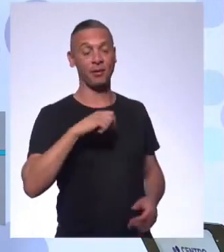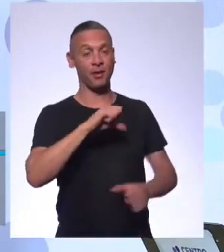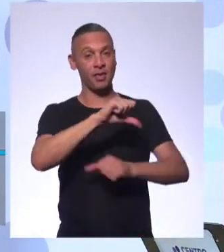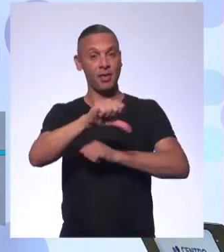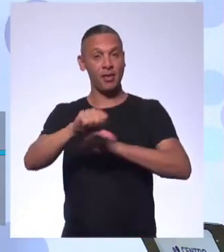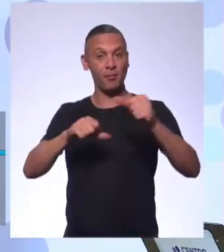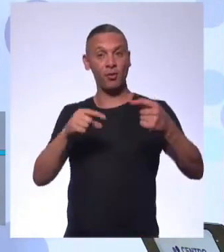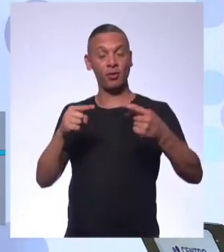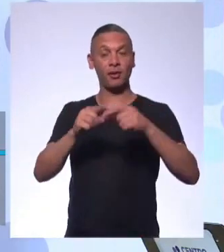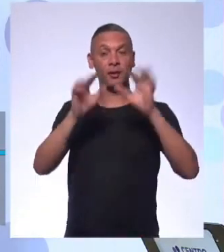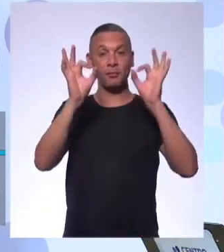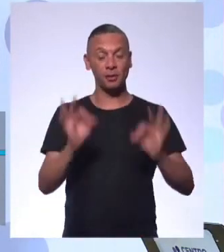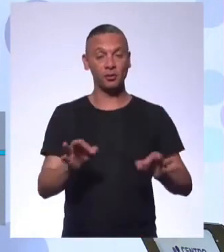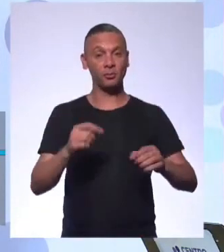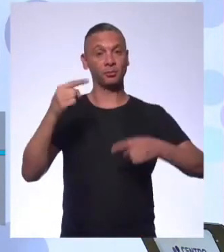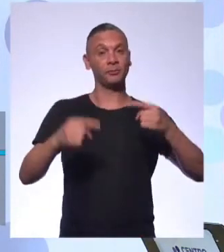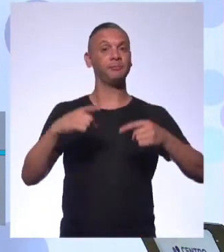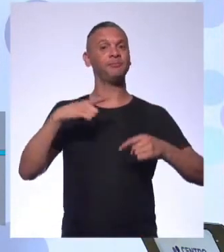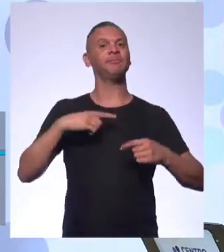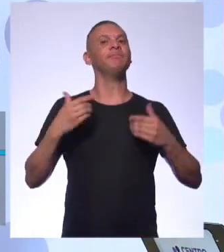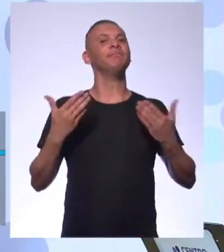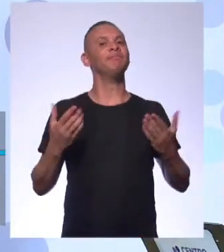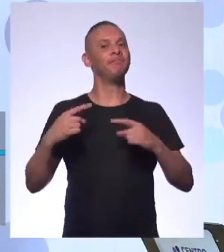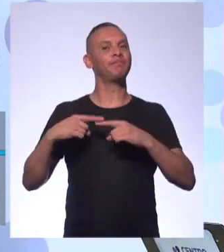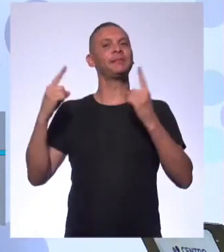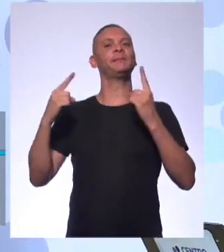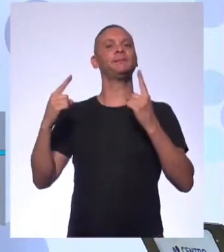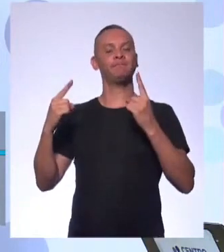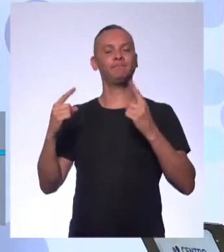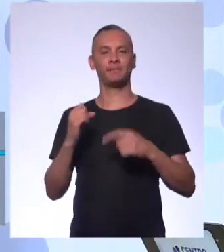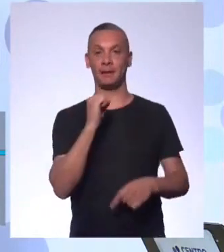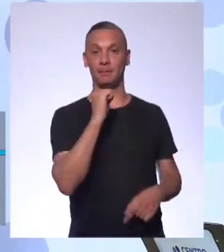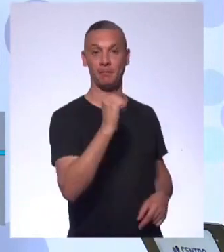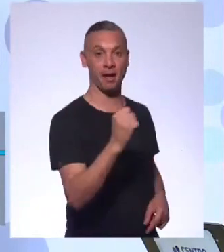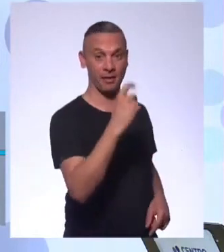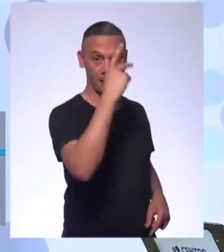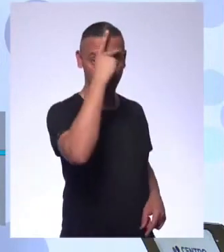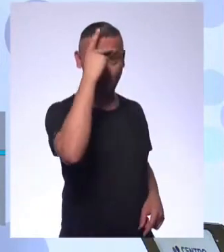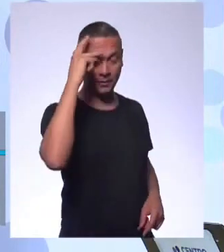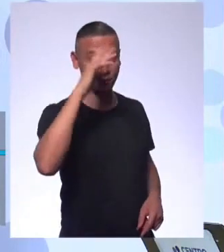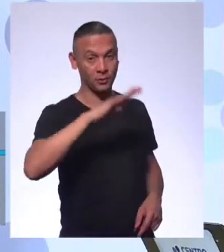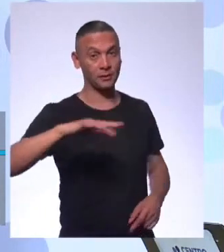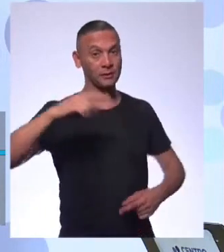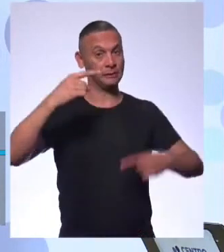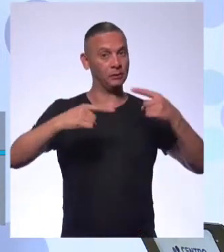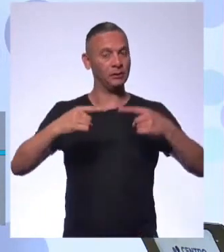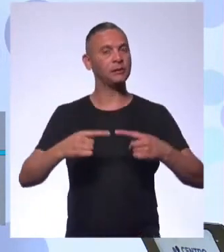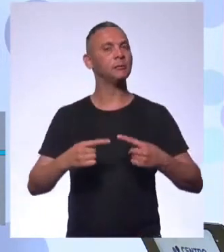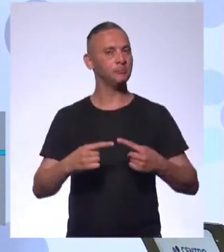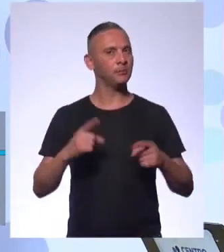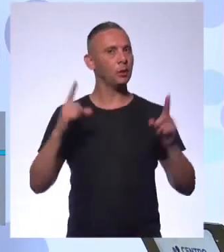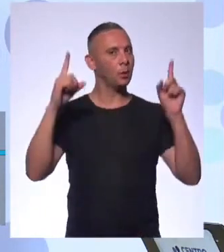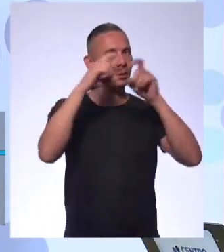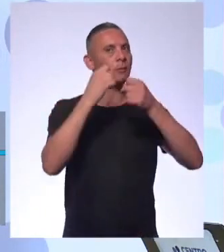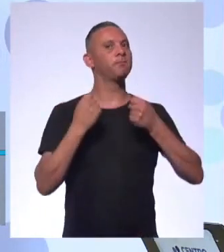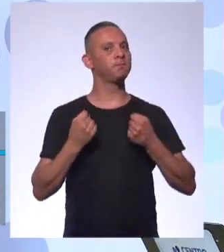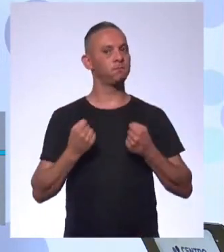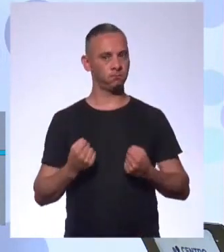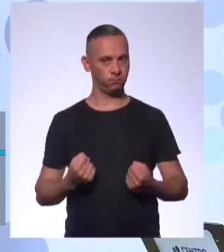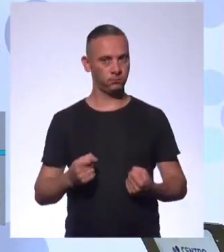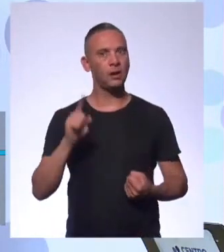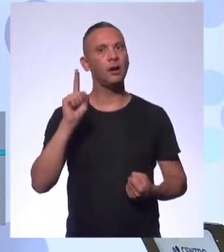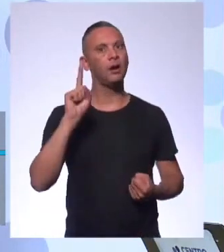mudado, transformado ele num grande político. Olha só a crítica. Matar alguém, transformar em um grande político, isso é pesado, complicado,